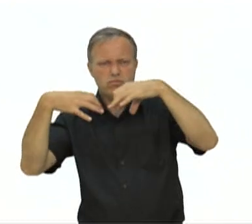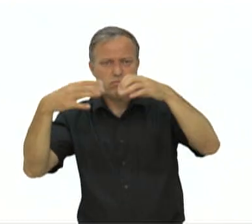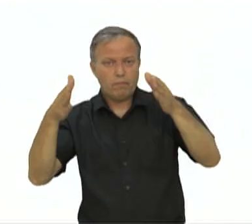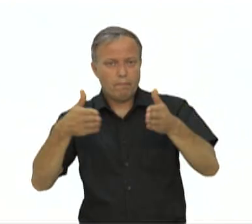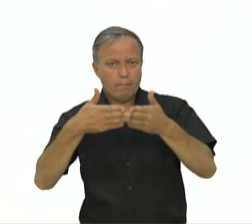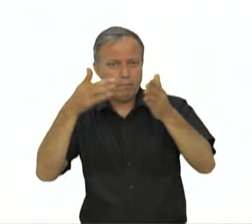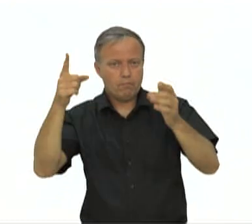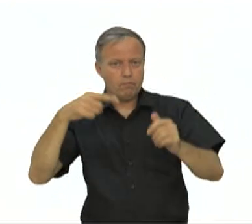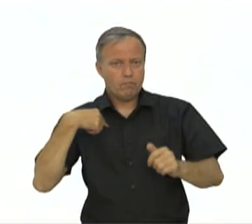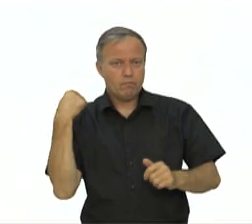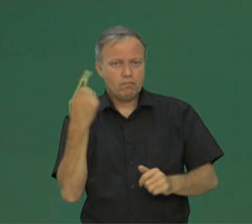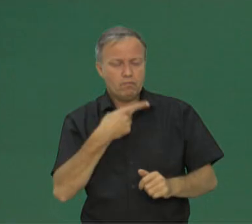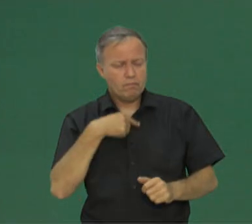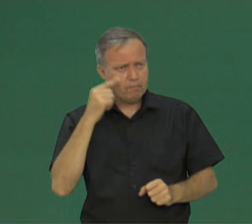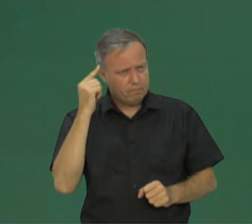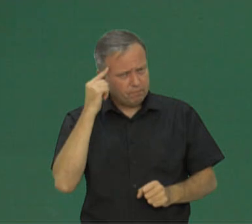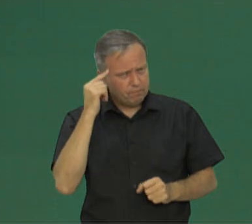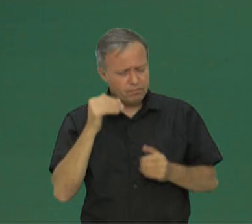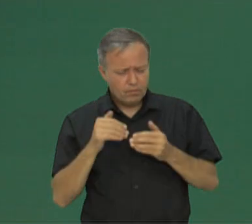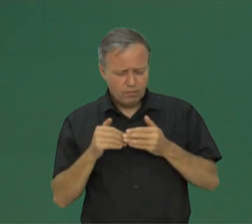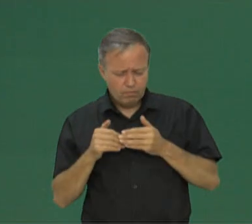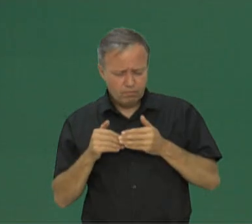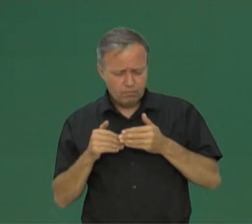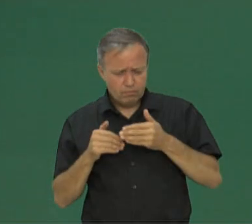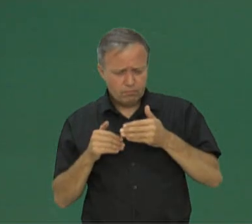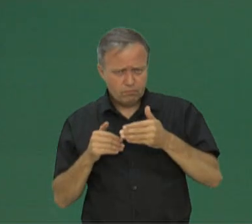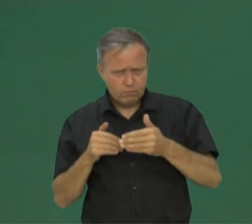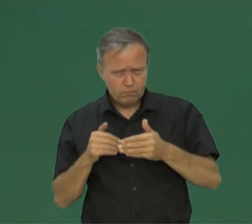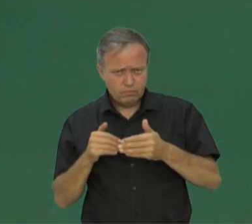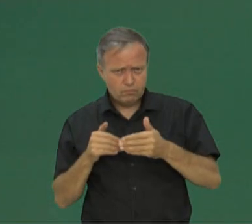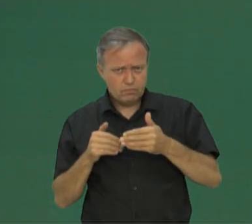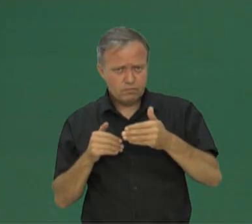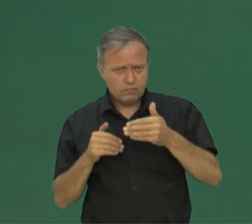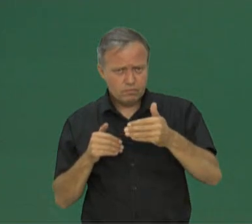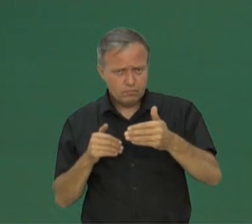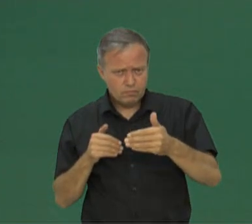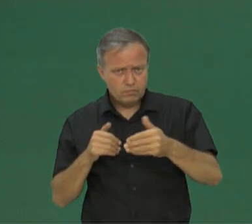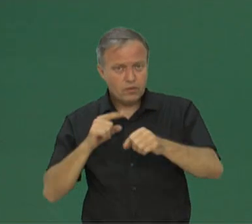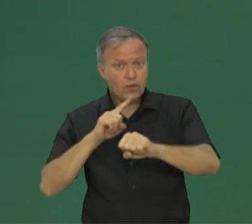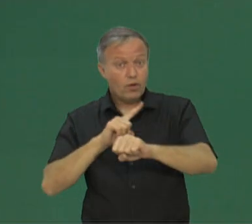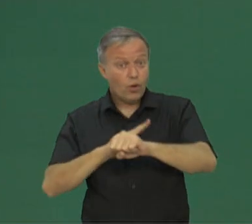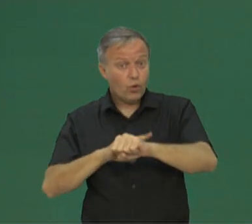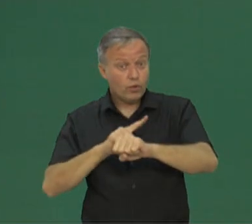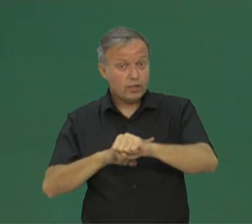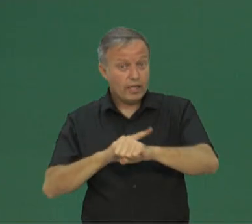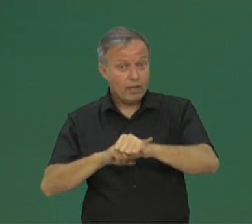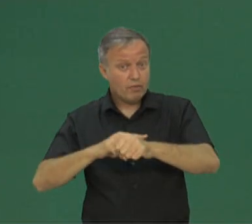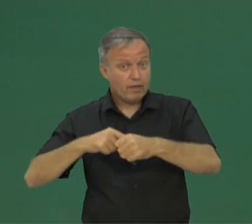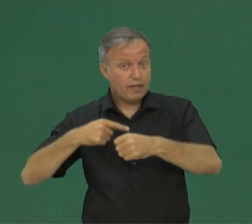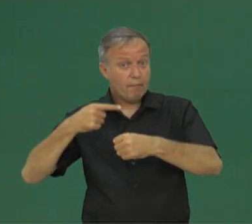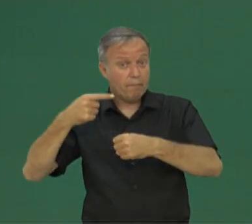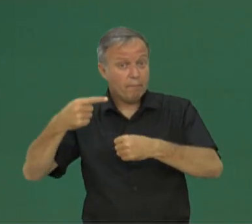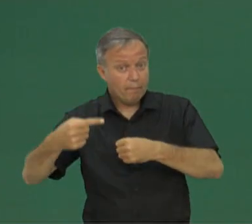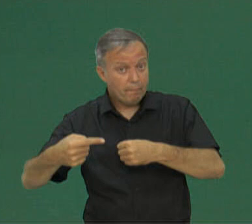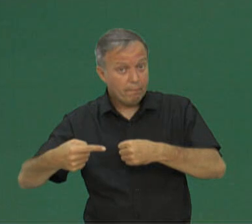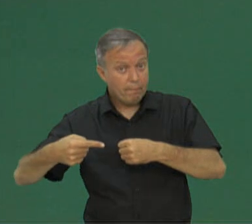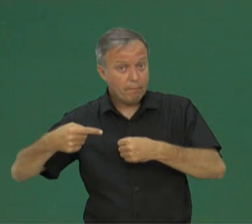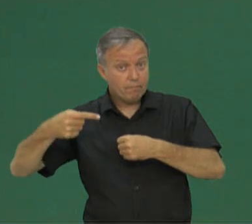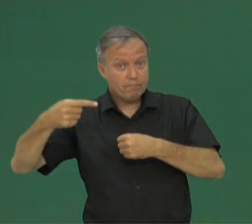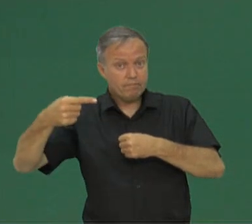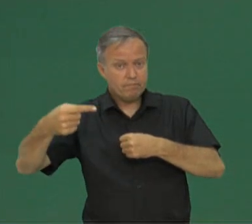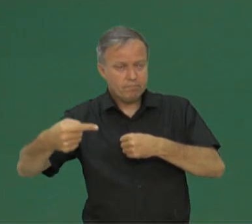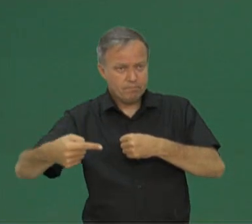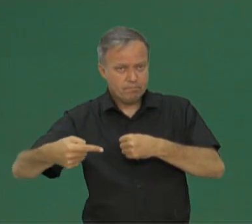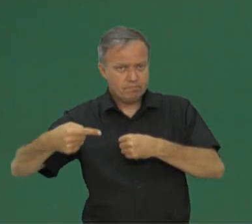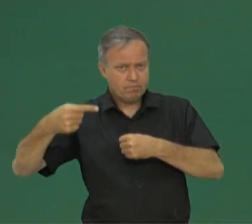pensando no tempo, ou nas coisas que a gente já fez, ou organizando a mente para ter